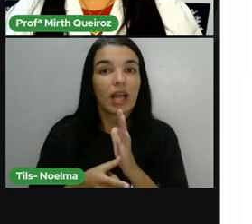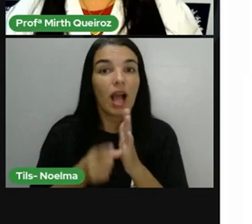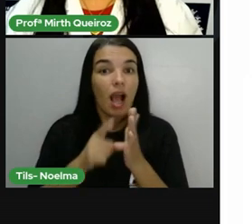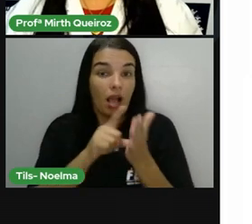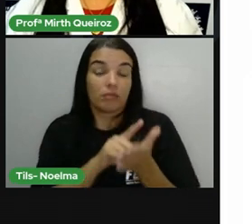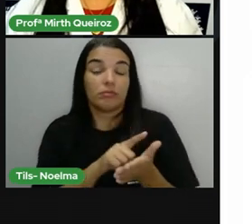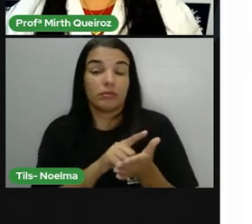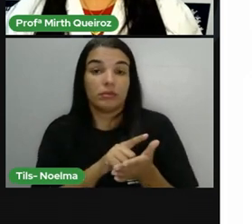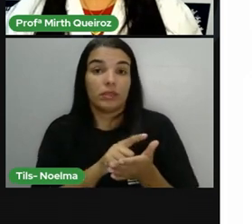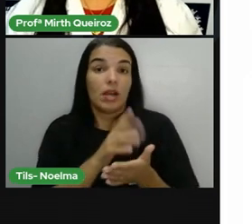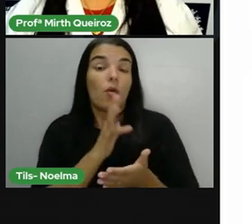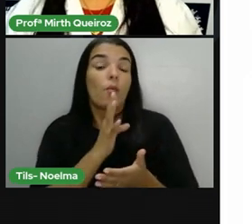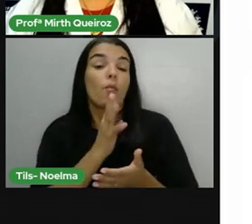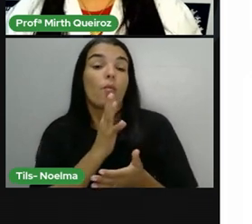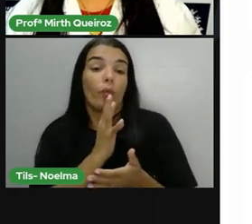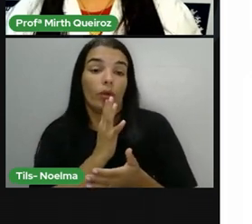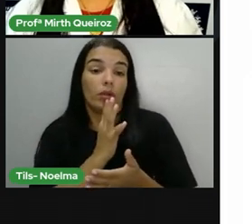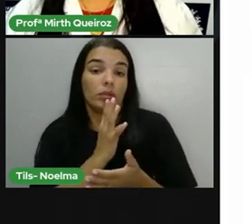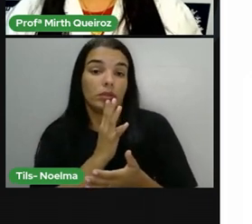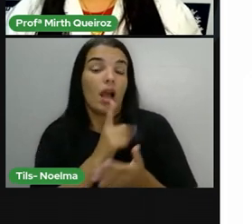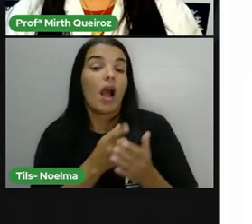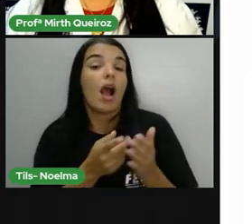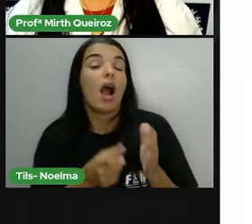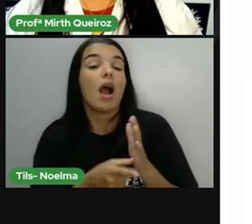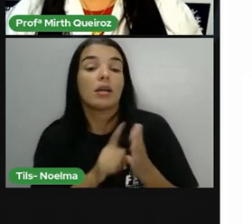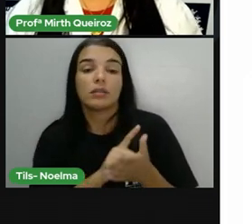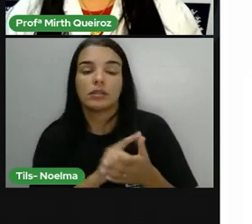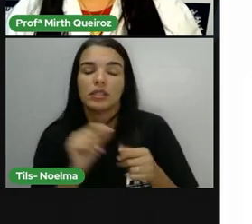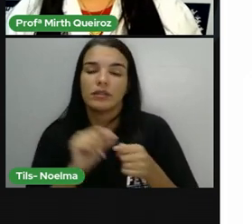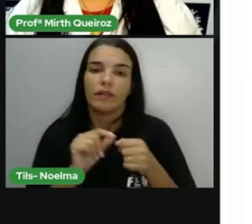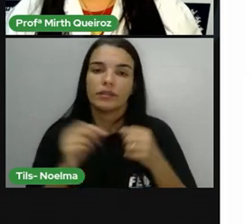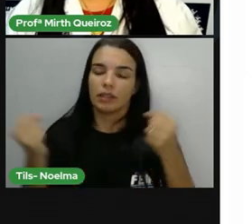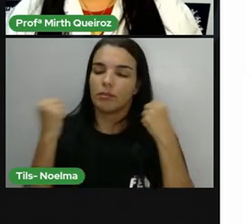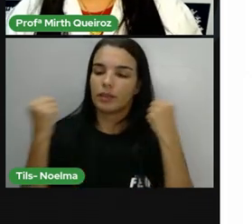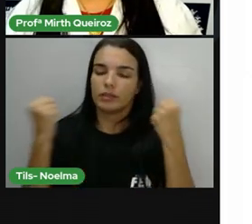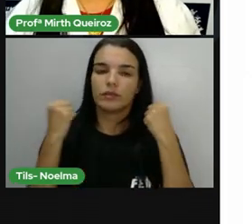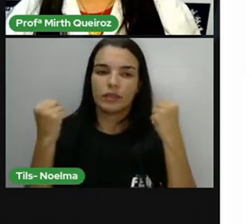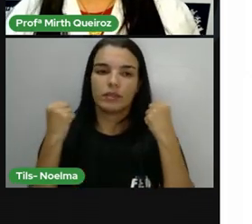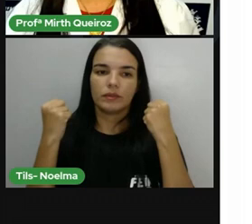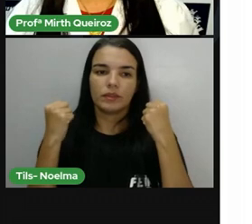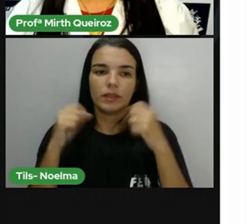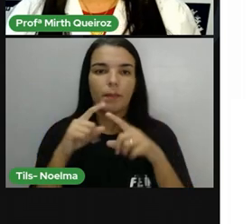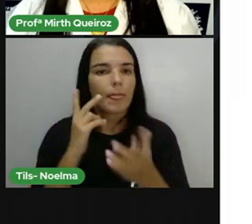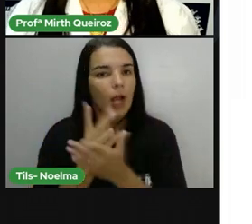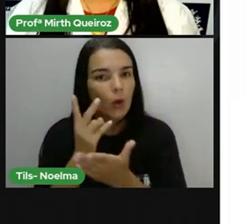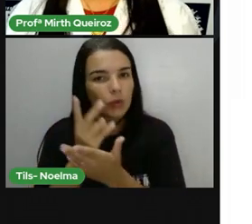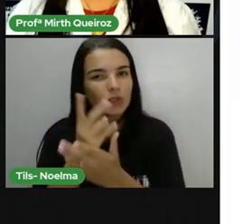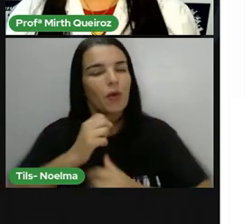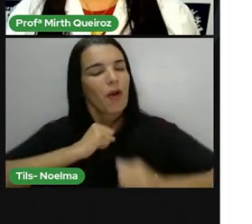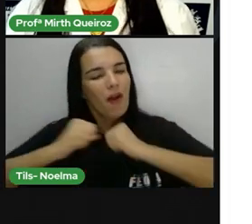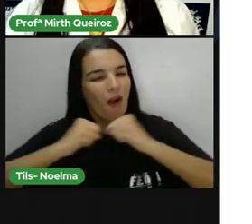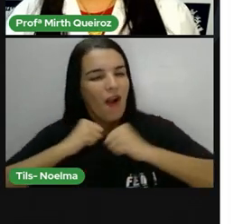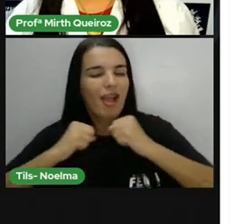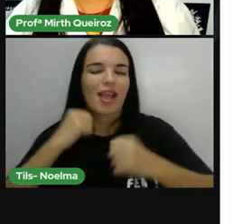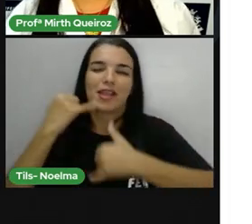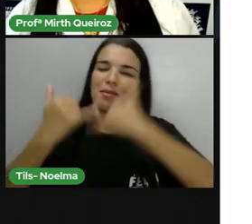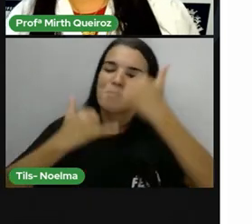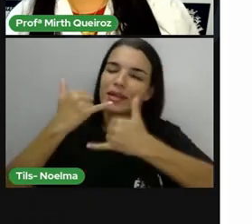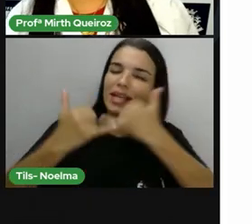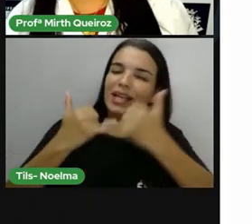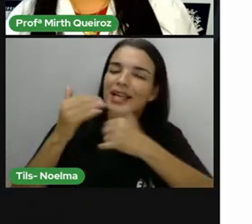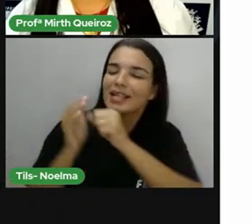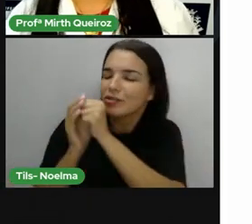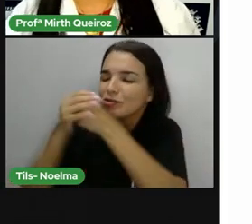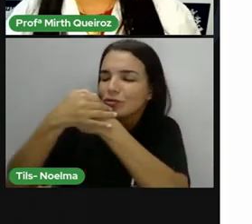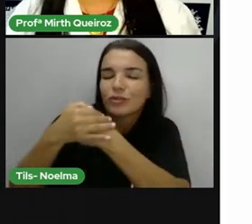antes e conhecer, né, antes de praticar uma atividade física. Então, continuem correndo, brincando